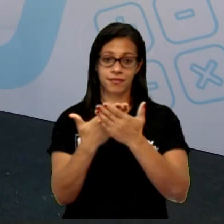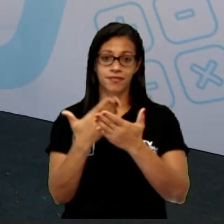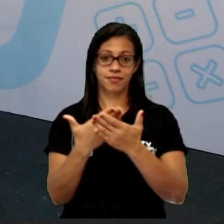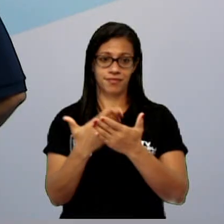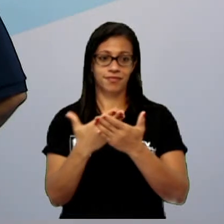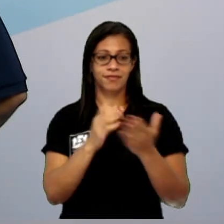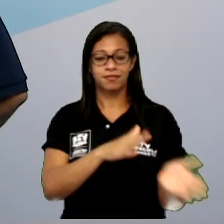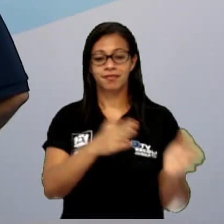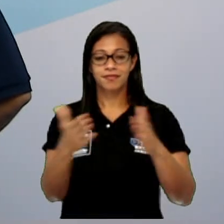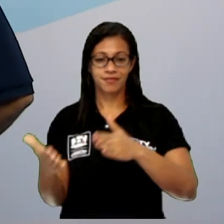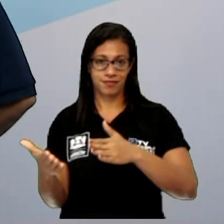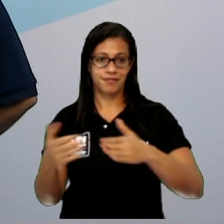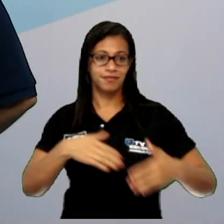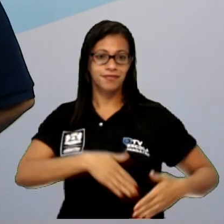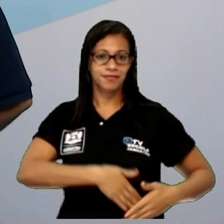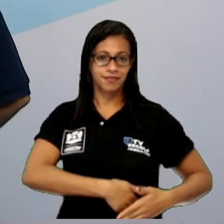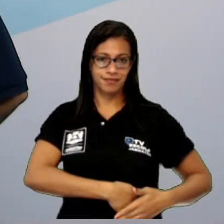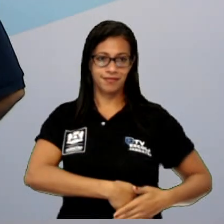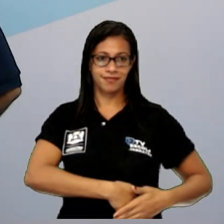lá?